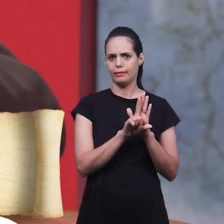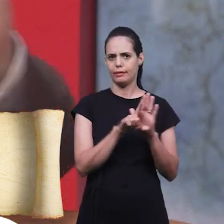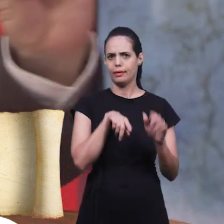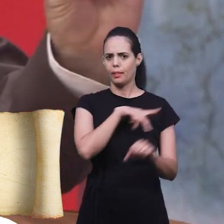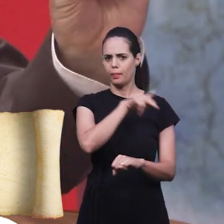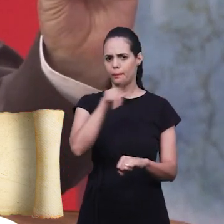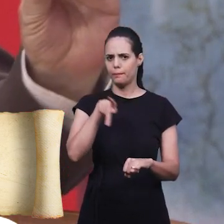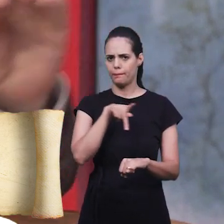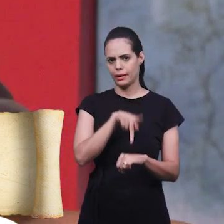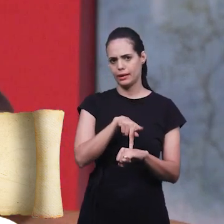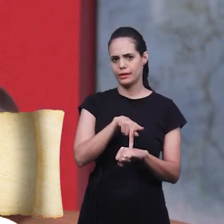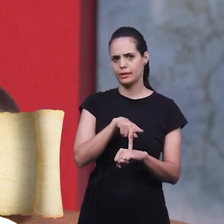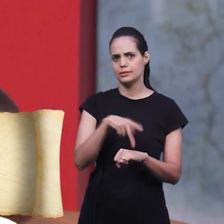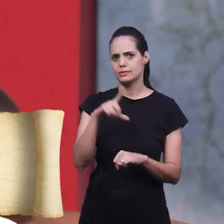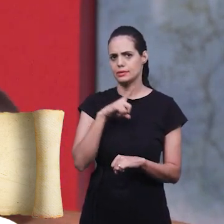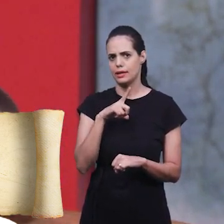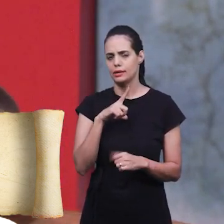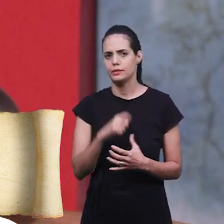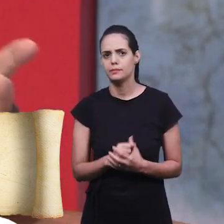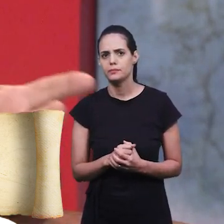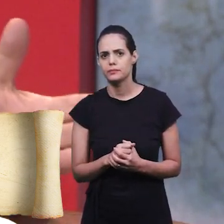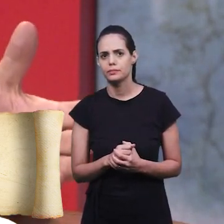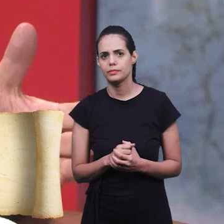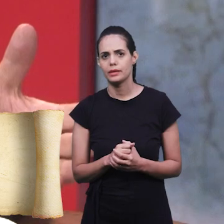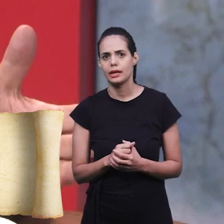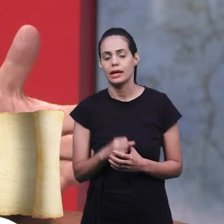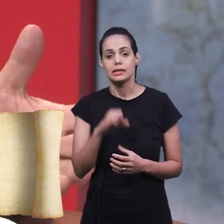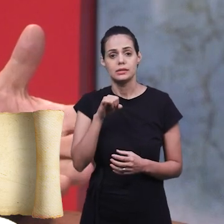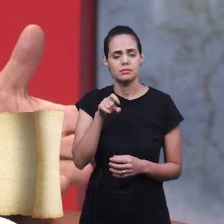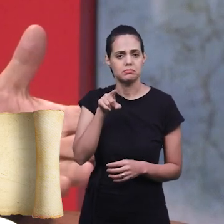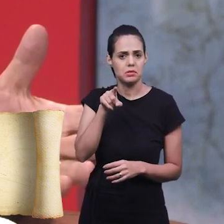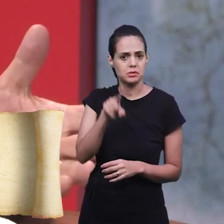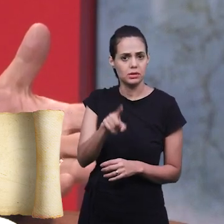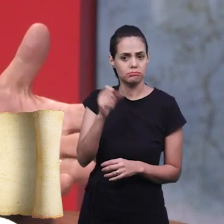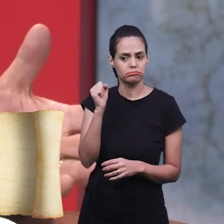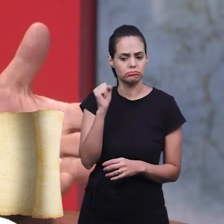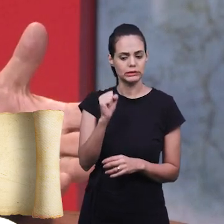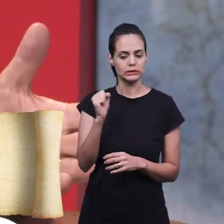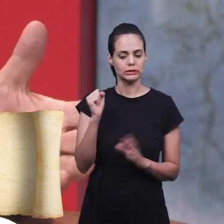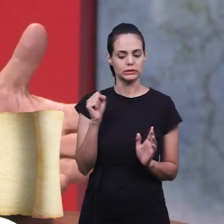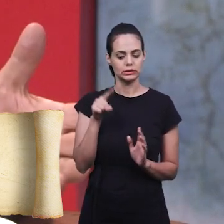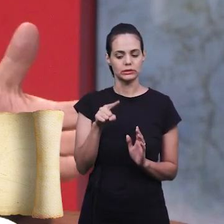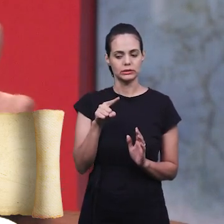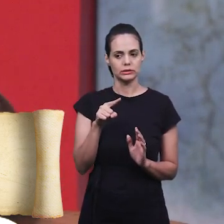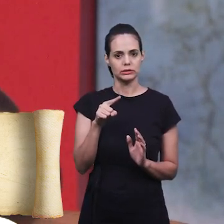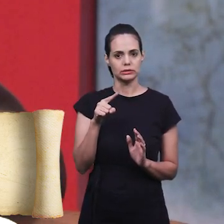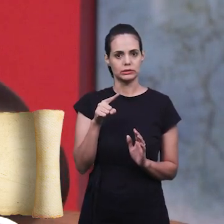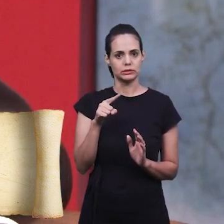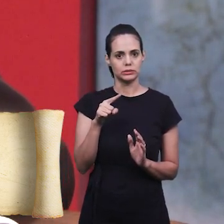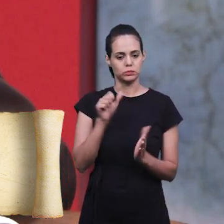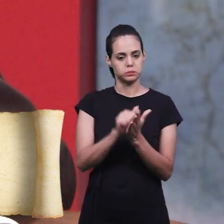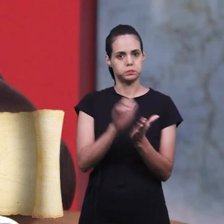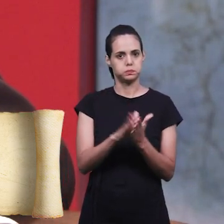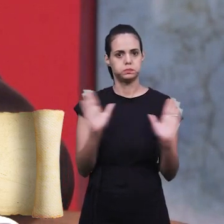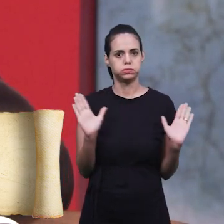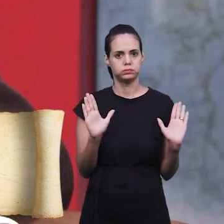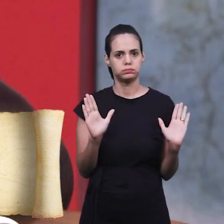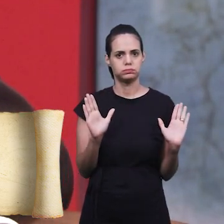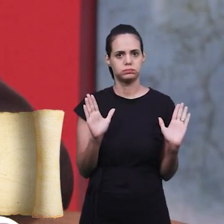Uma lei com vários itens. Se você quebrar um item, você é condenado. A lei de Deus